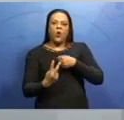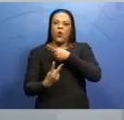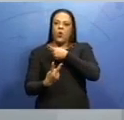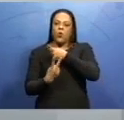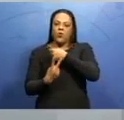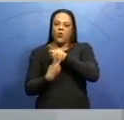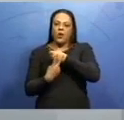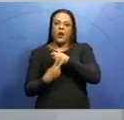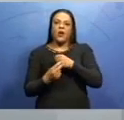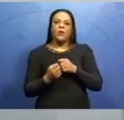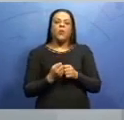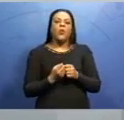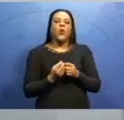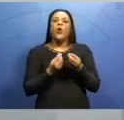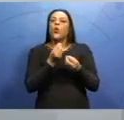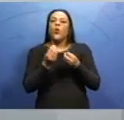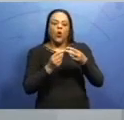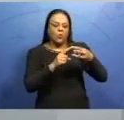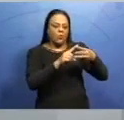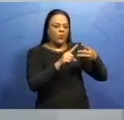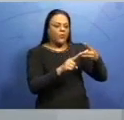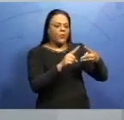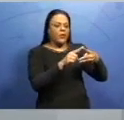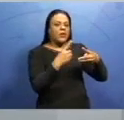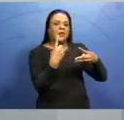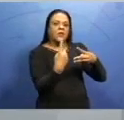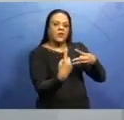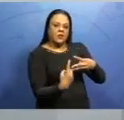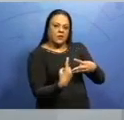singular, plural.